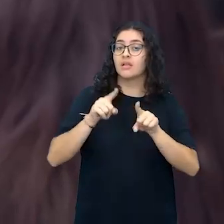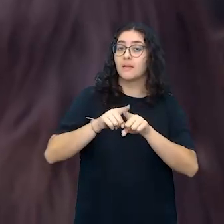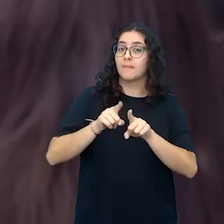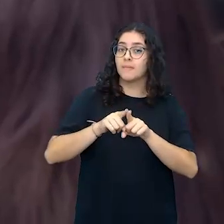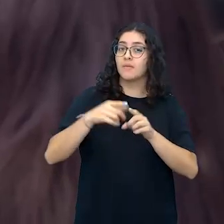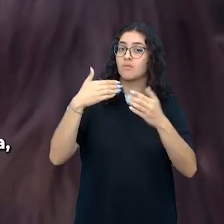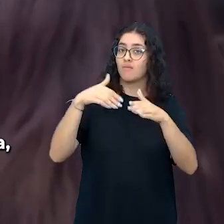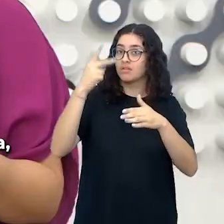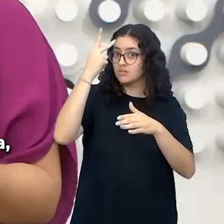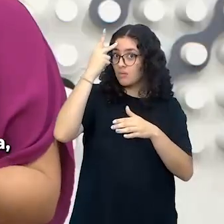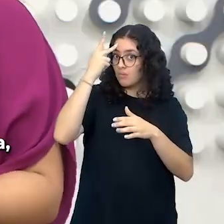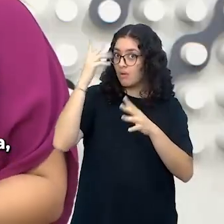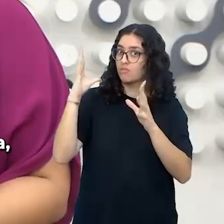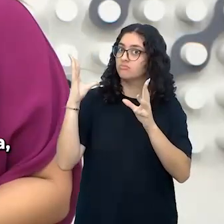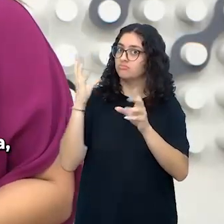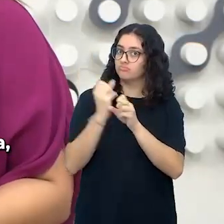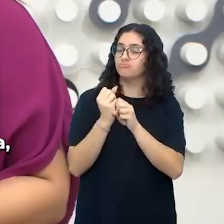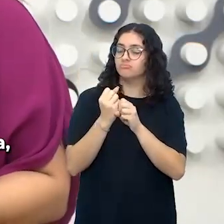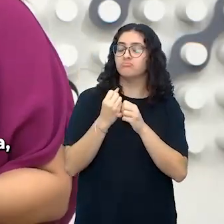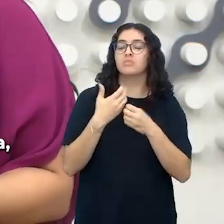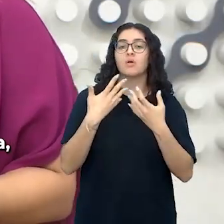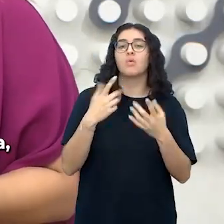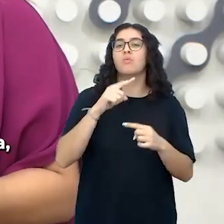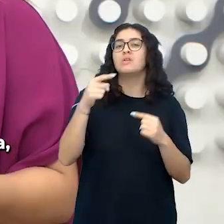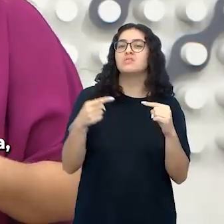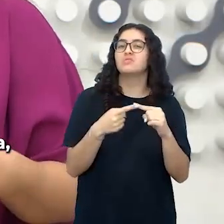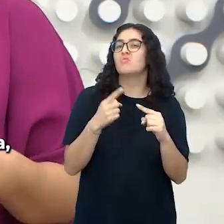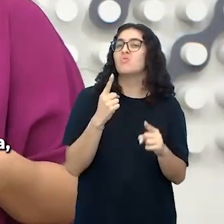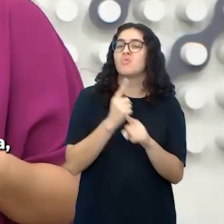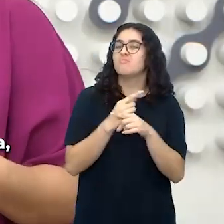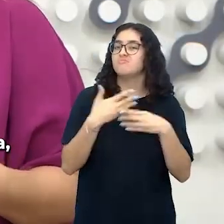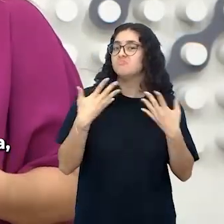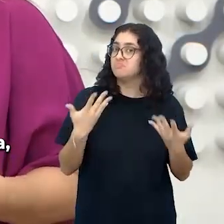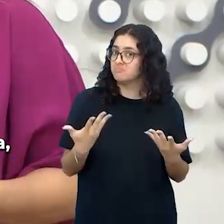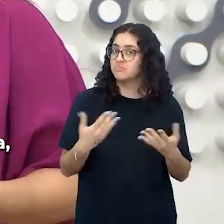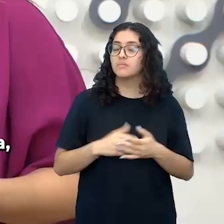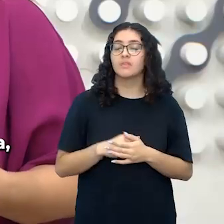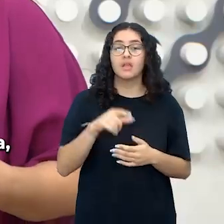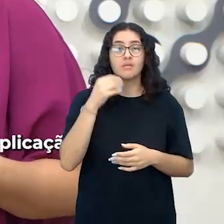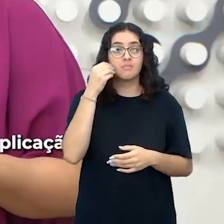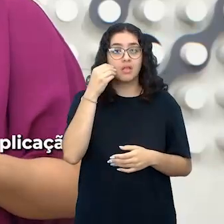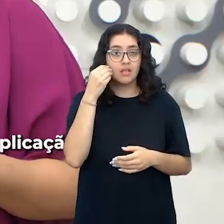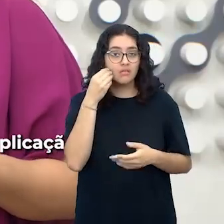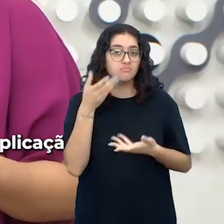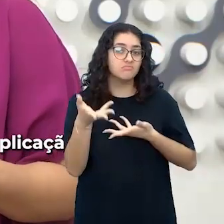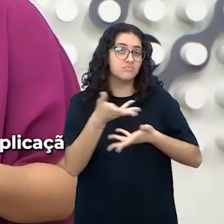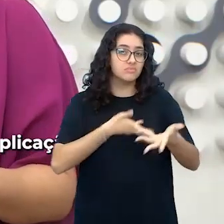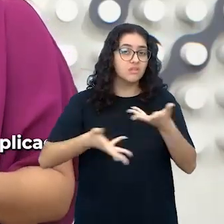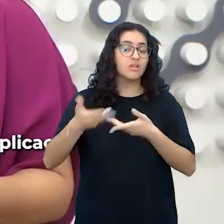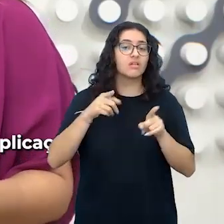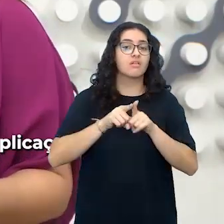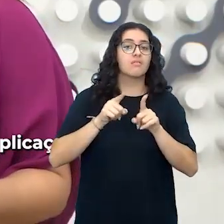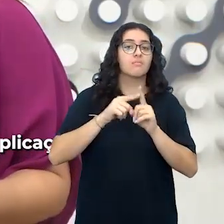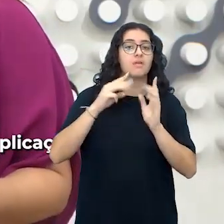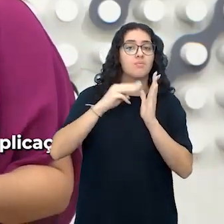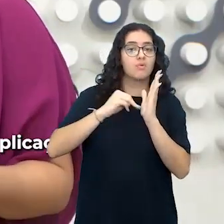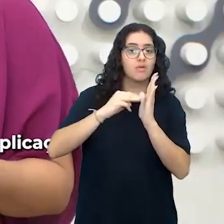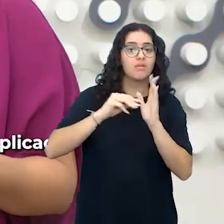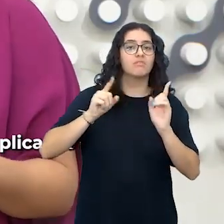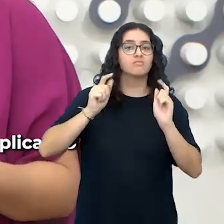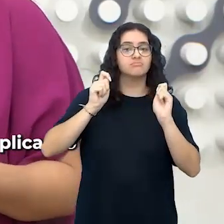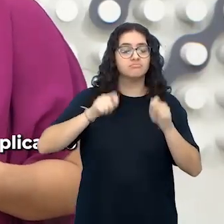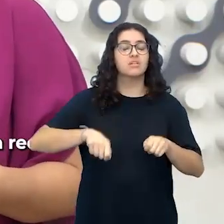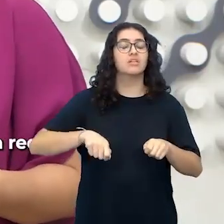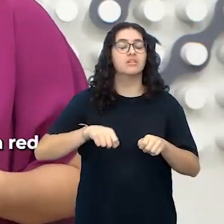prova paulista. Qual que é o objetivo desses encontros formativos? Que a gente troque experiência, que a gente discuta metodologias possíveis